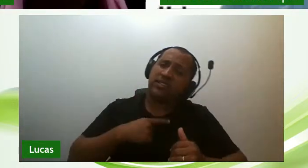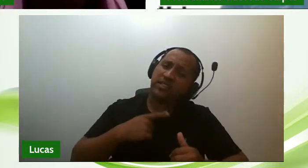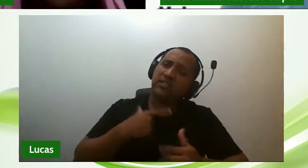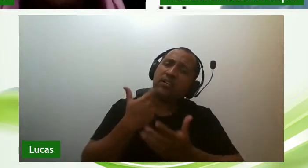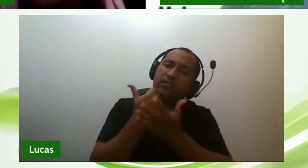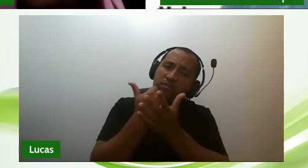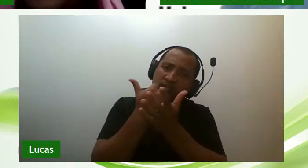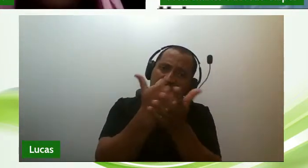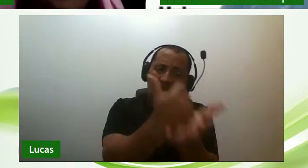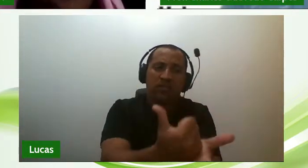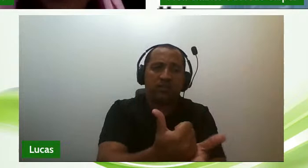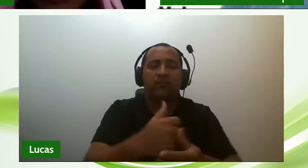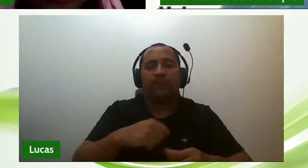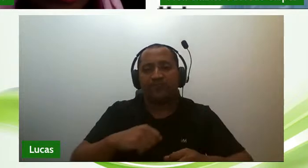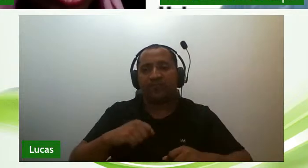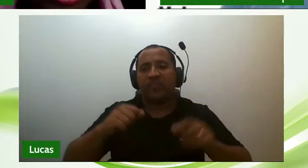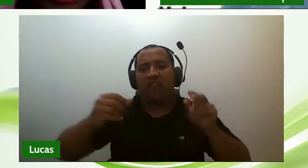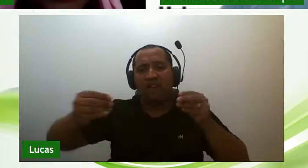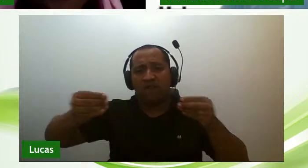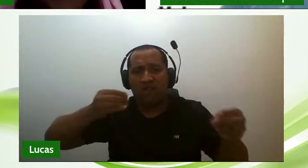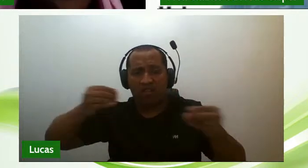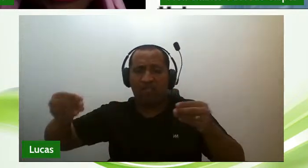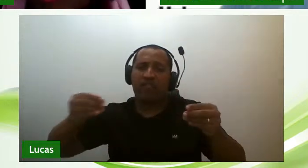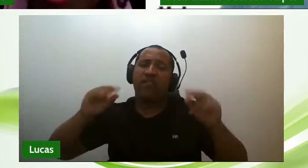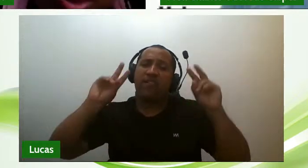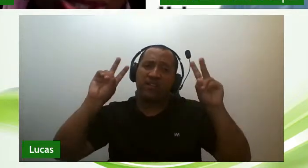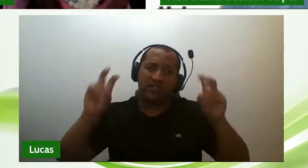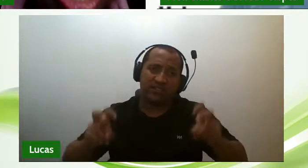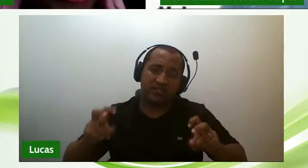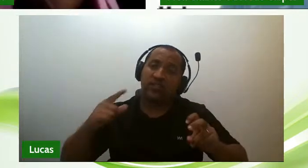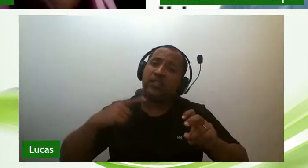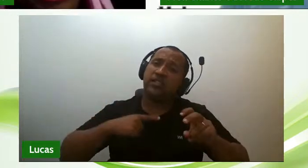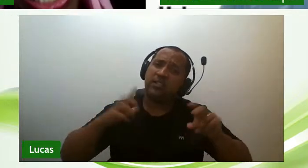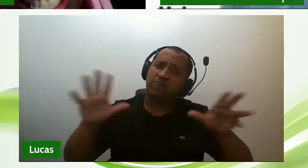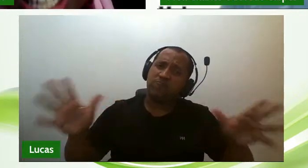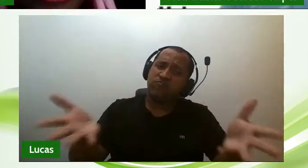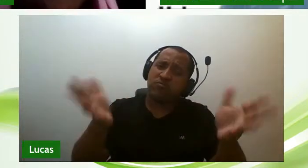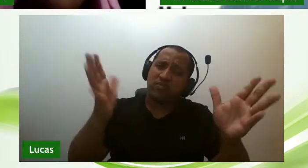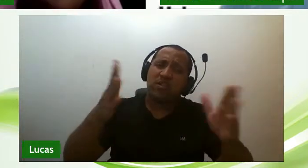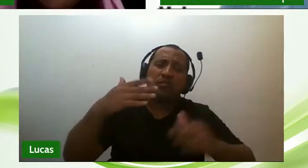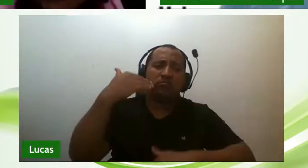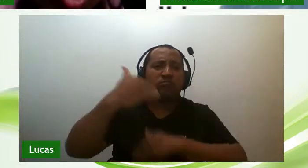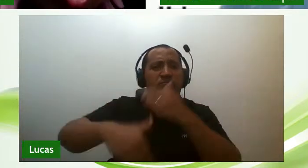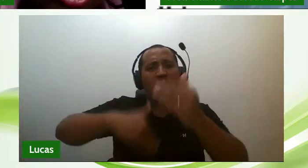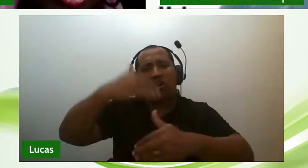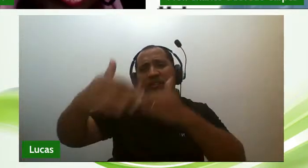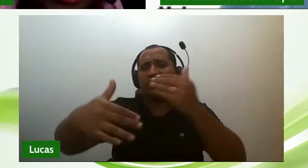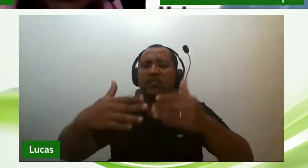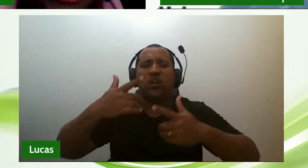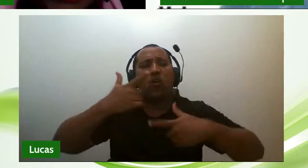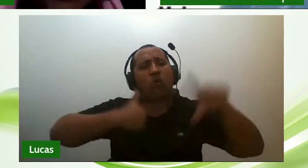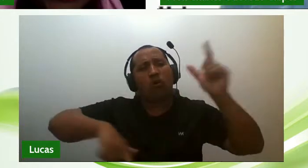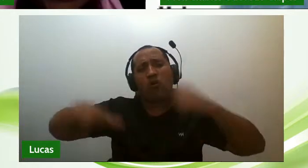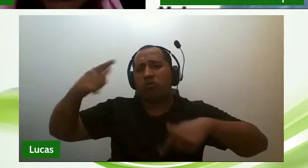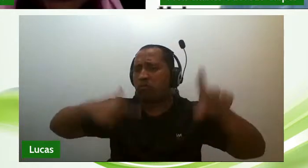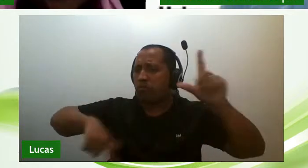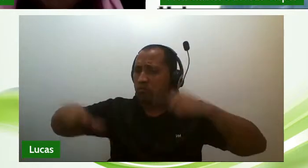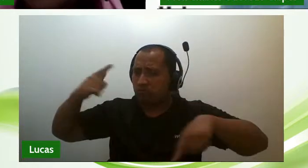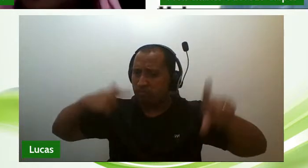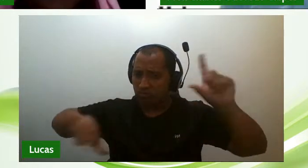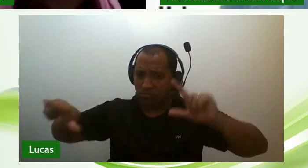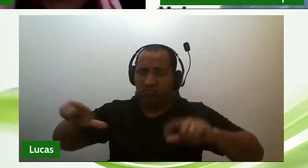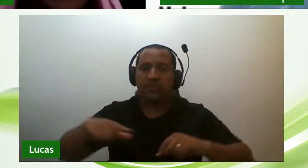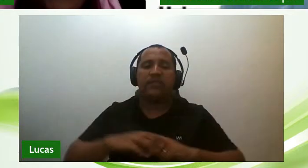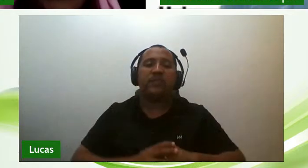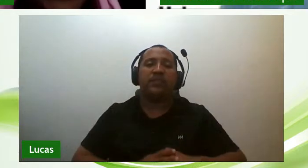bonificações, e aí vem as flexibilizações em relação a processos de promoção, progressão e outras, né?